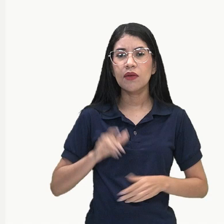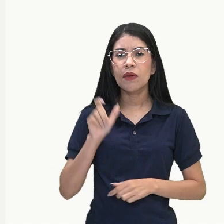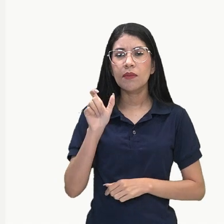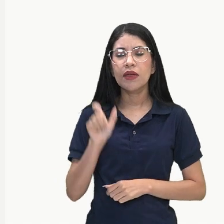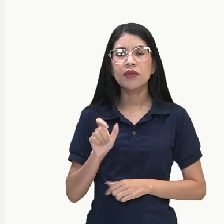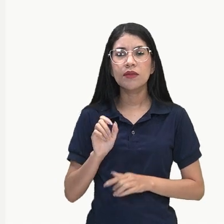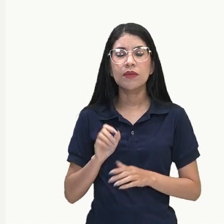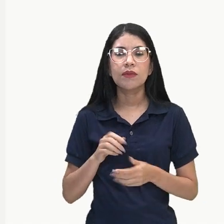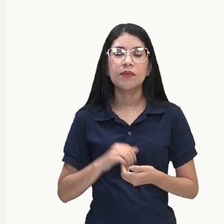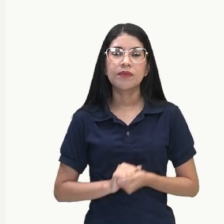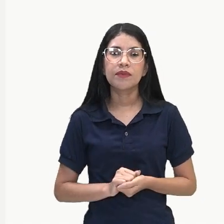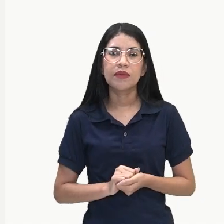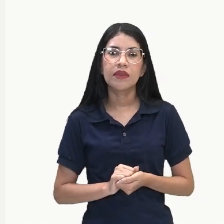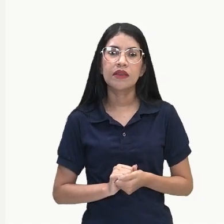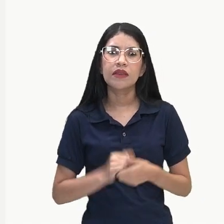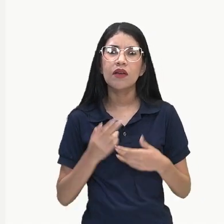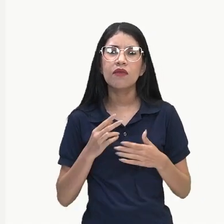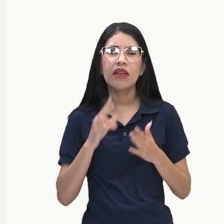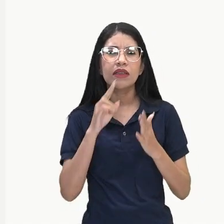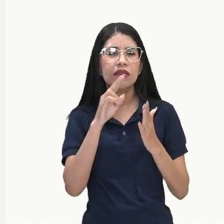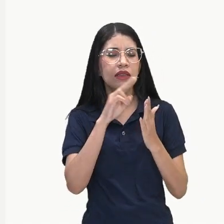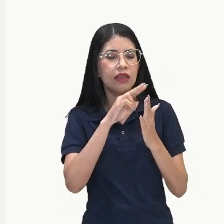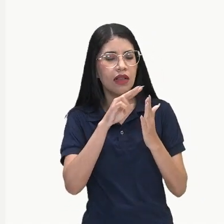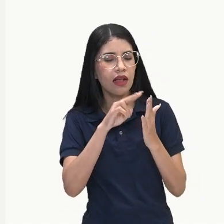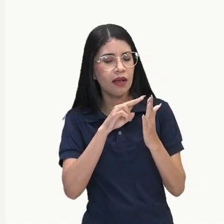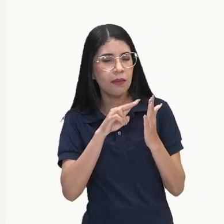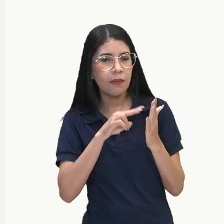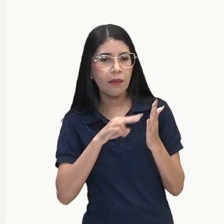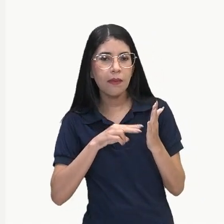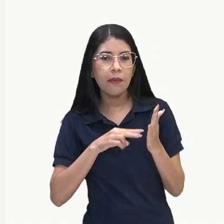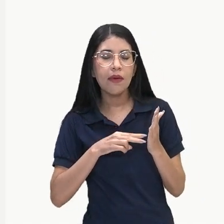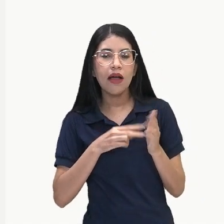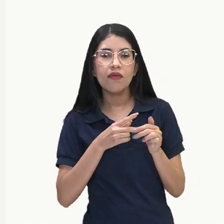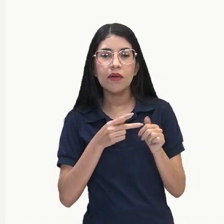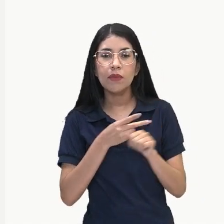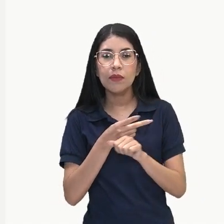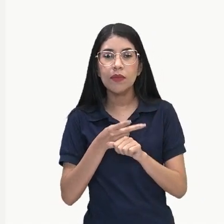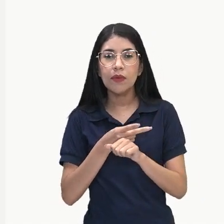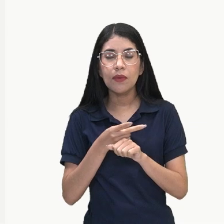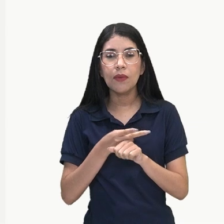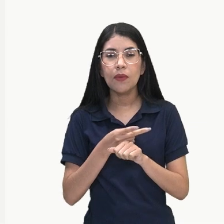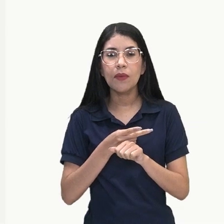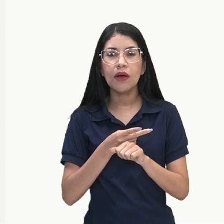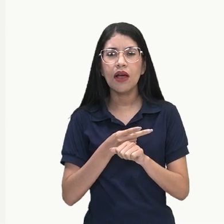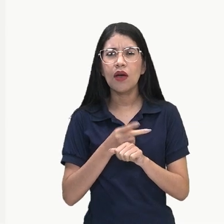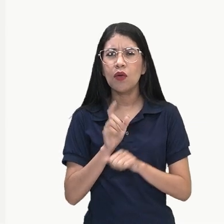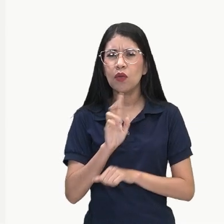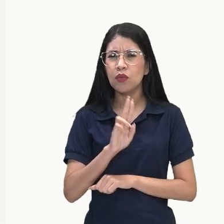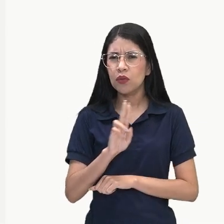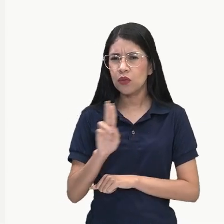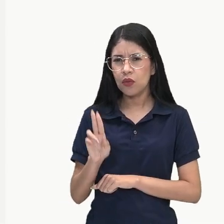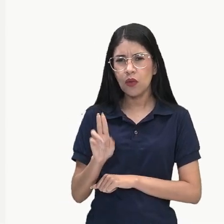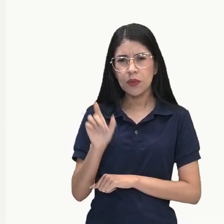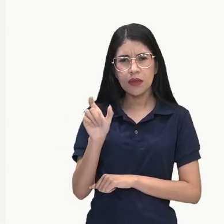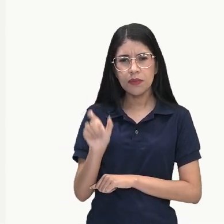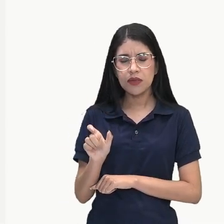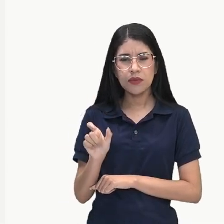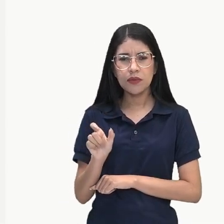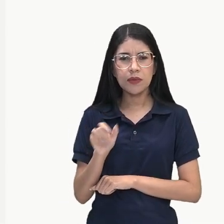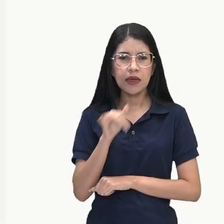tá perguntando. Então, o que você vai buscar num texto? Você vai buscar num texto o nome de uma pessoa, por exemplo,